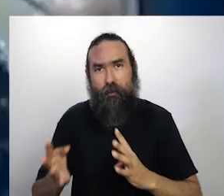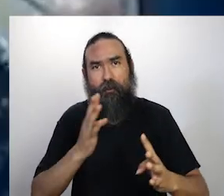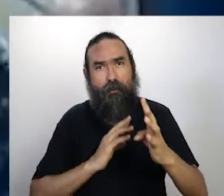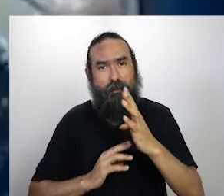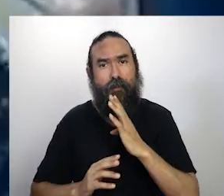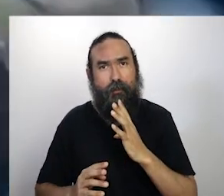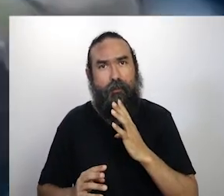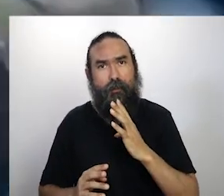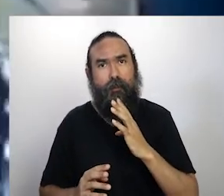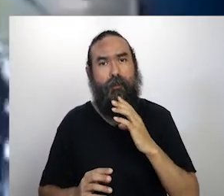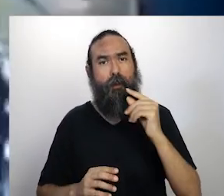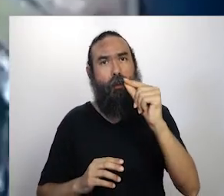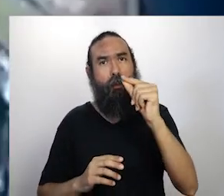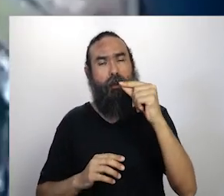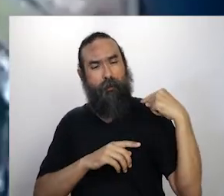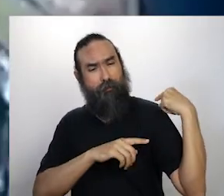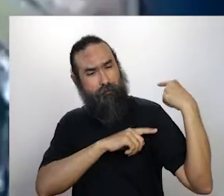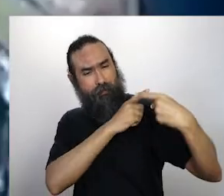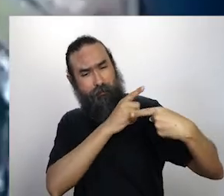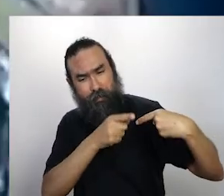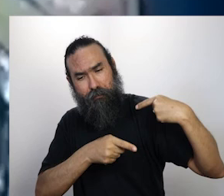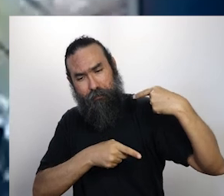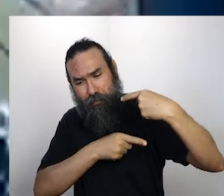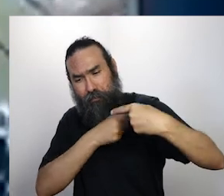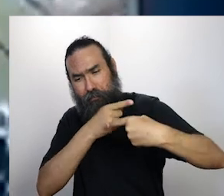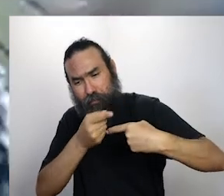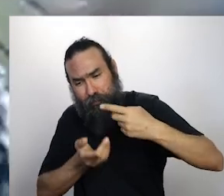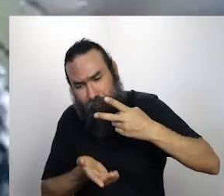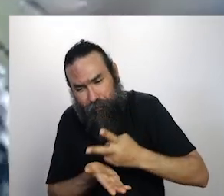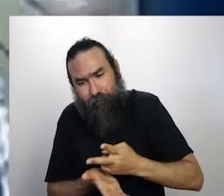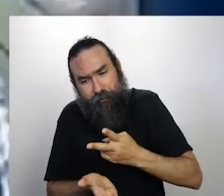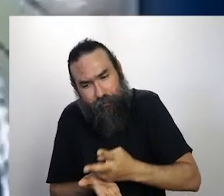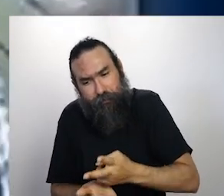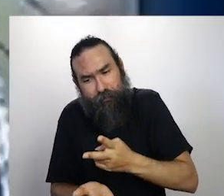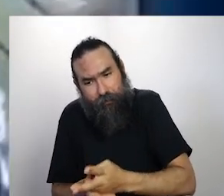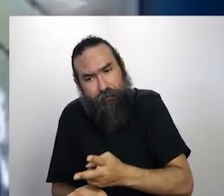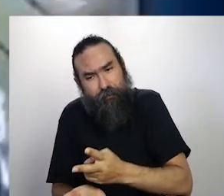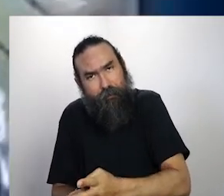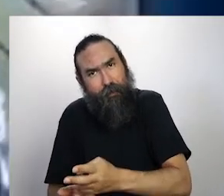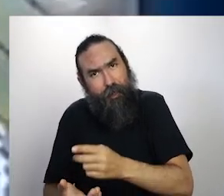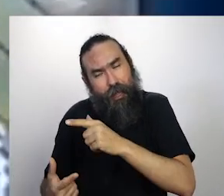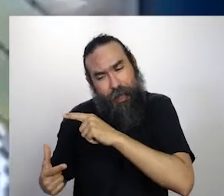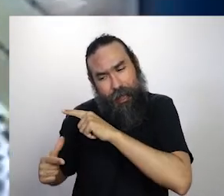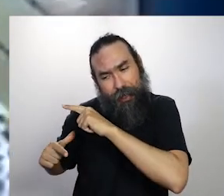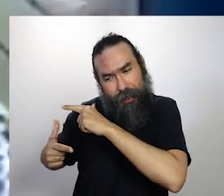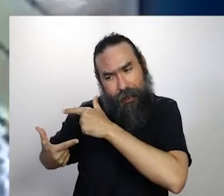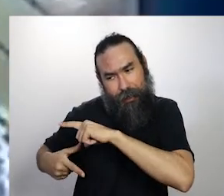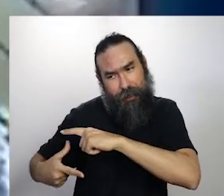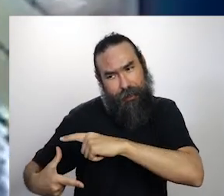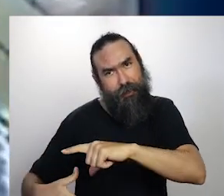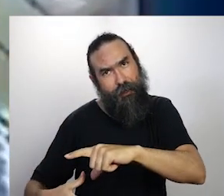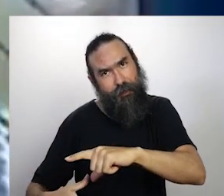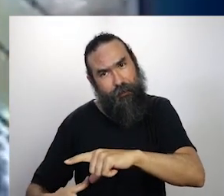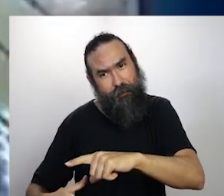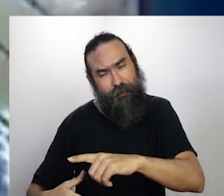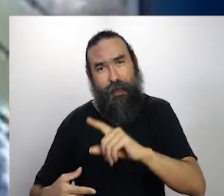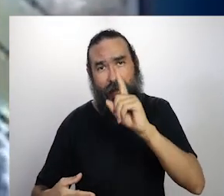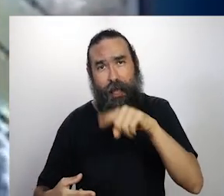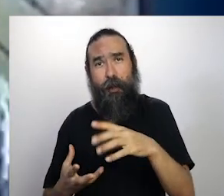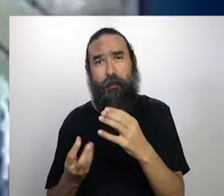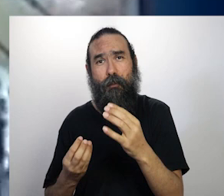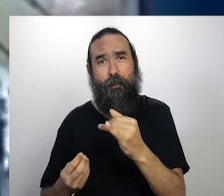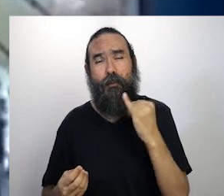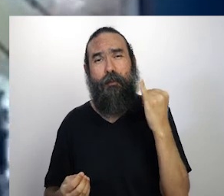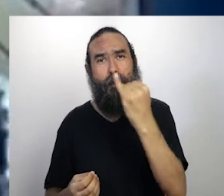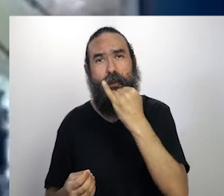desse conhecimento mesmo que é transmitido por muitas e muitas gerações a cada tempo. E é